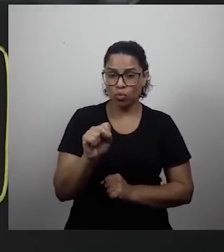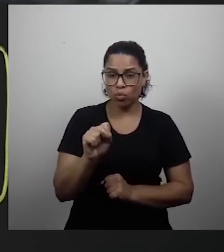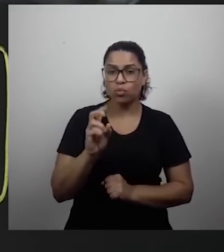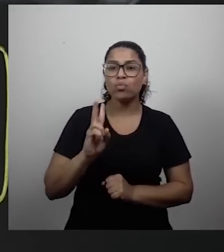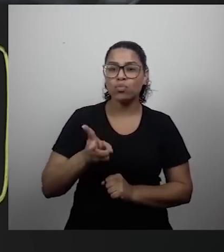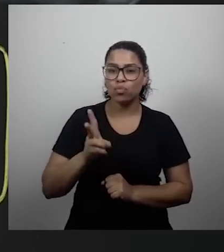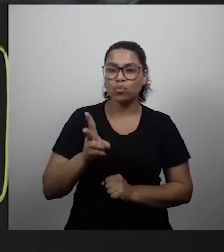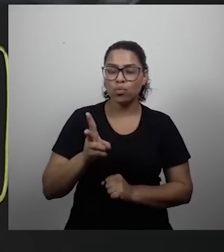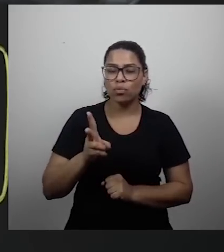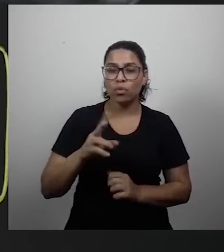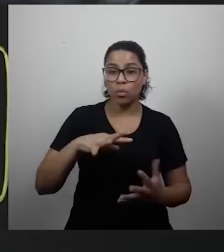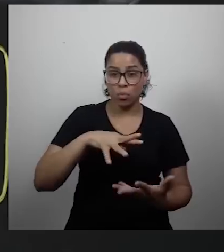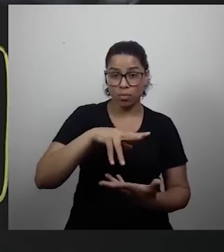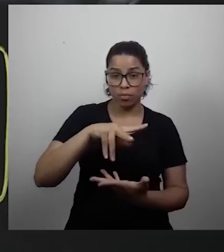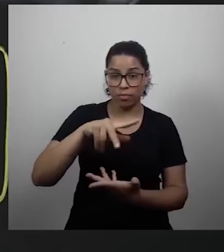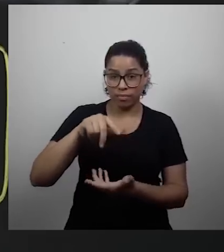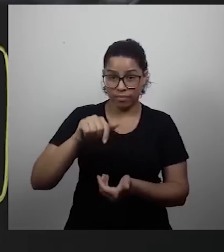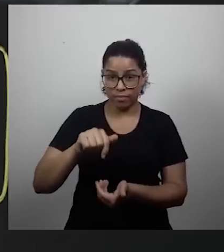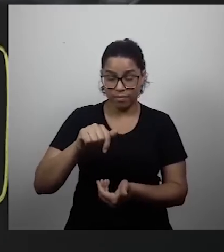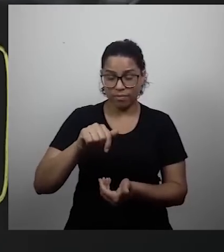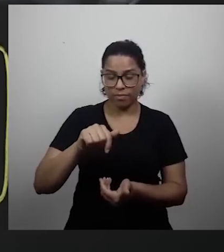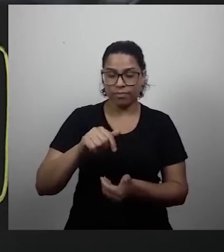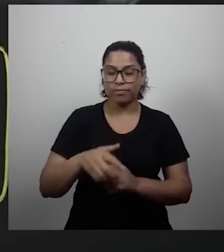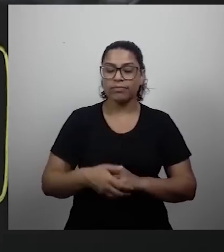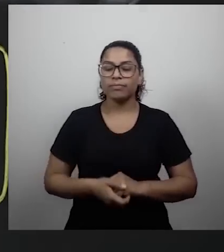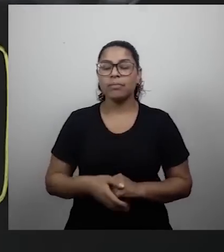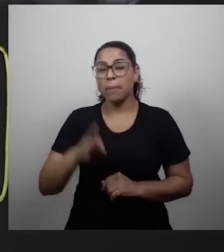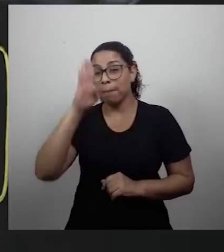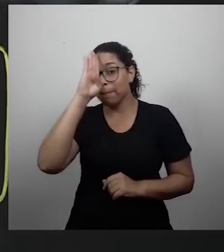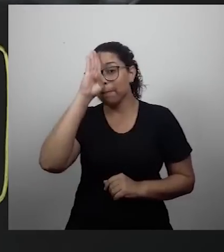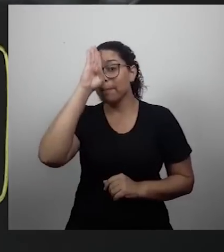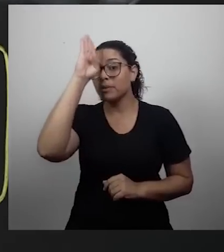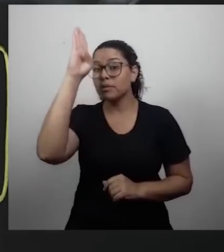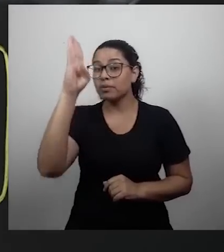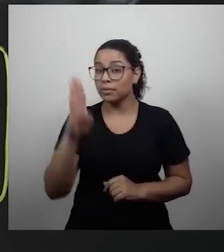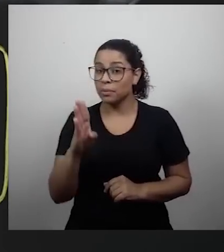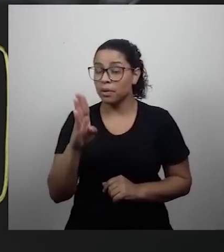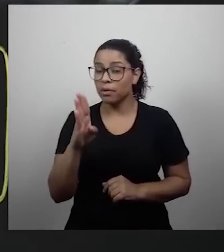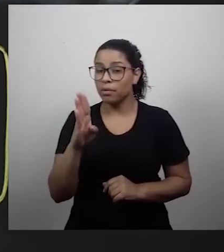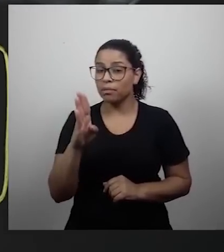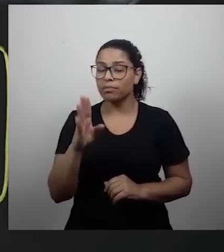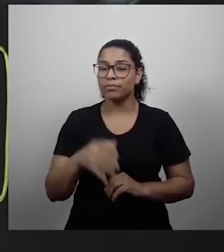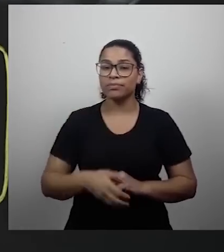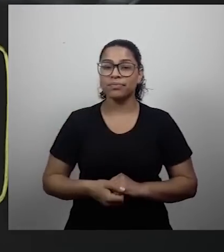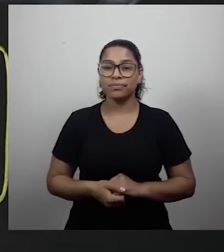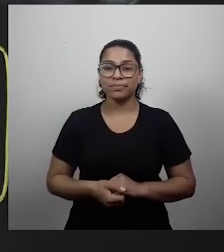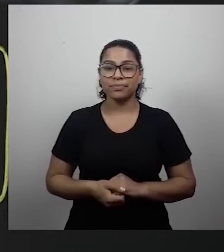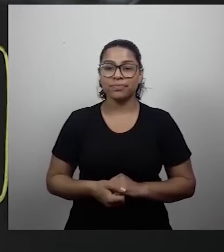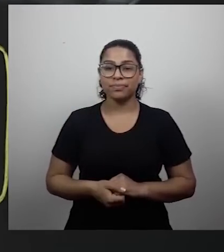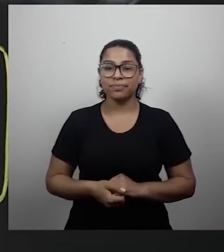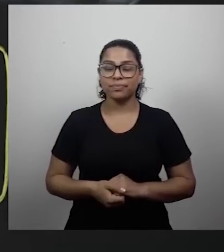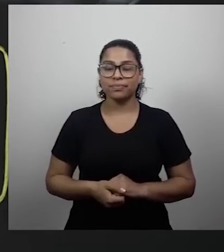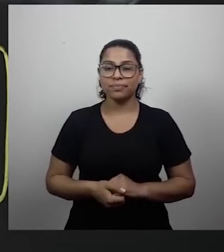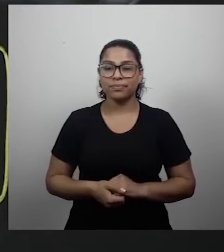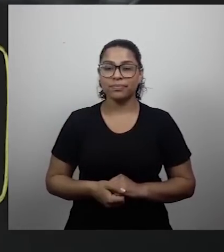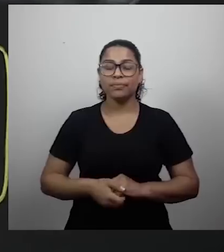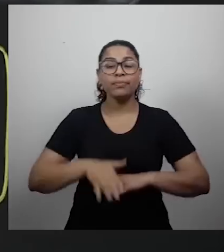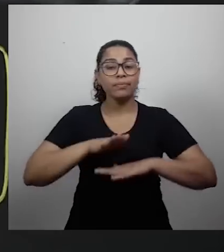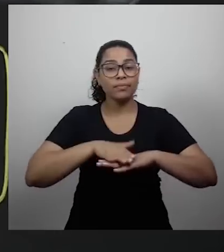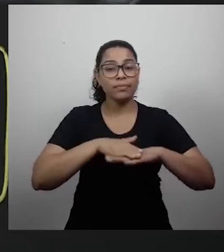no comércio exterior, vamos dizer assim, no comércio entre as potências principais e suas colônias, né? Para